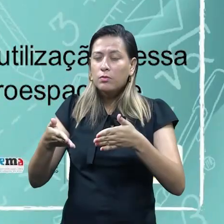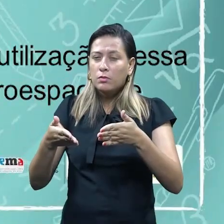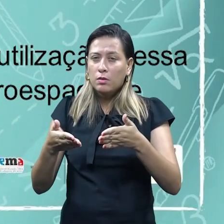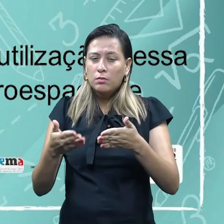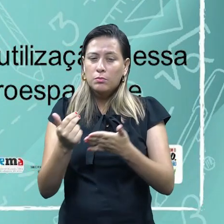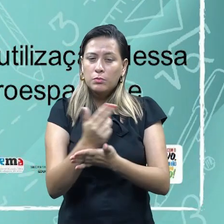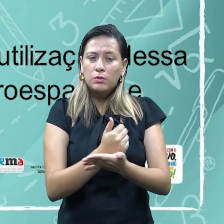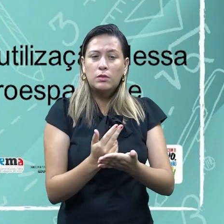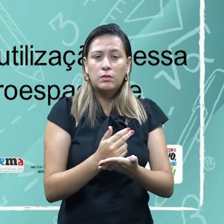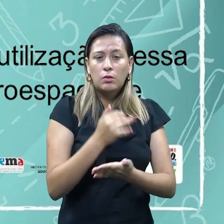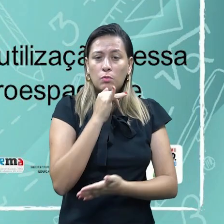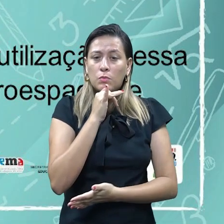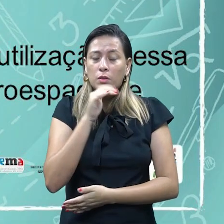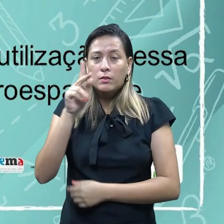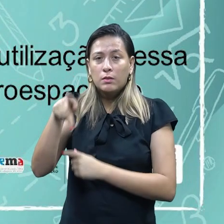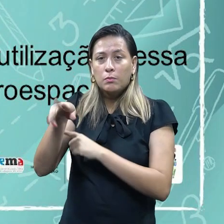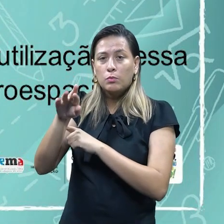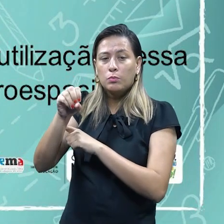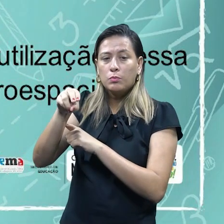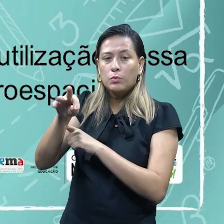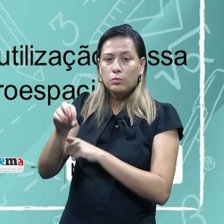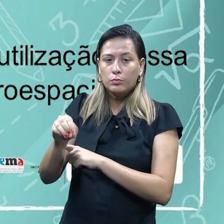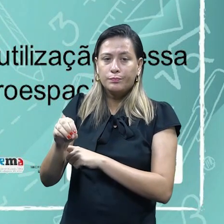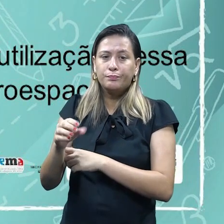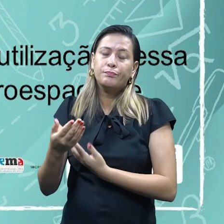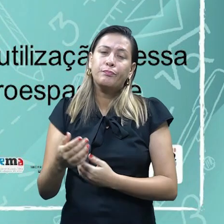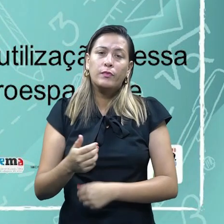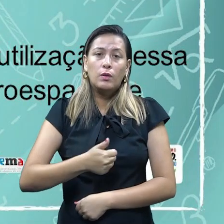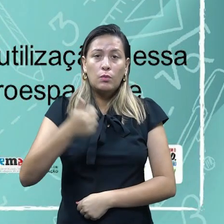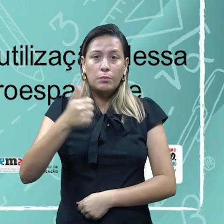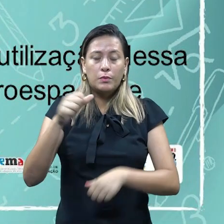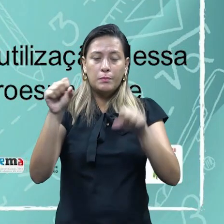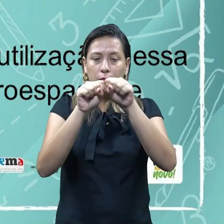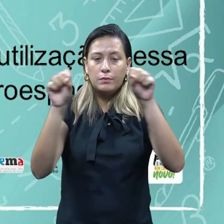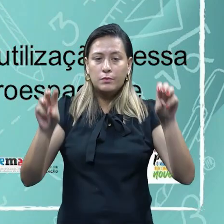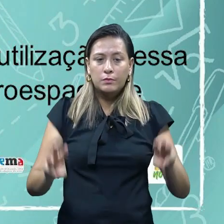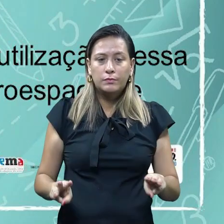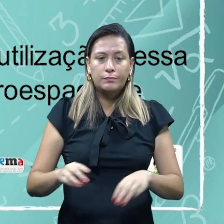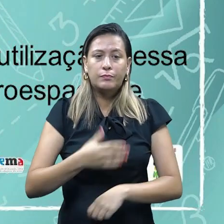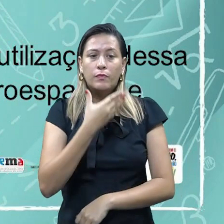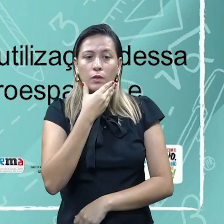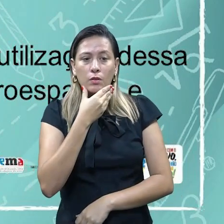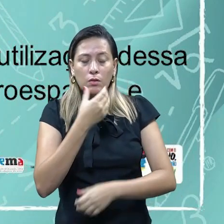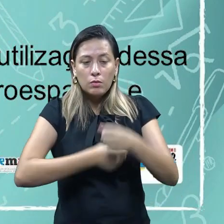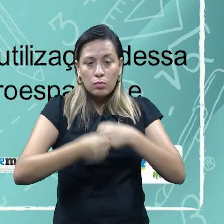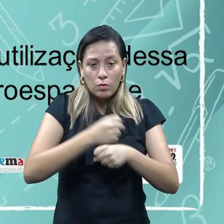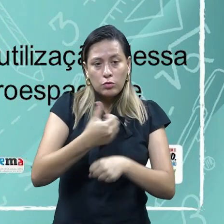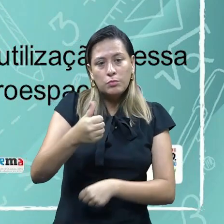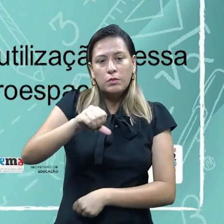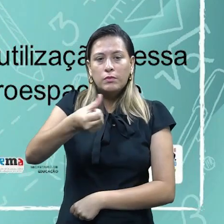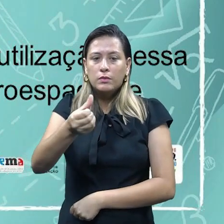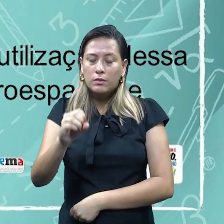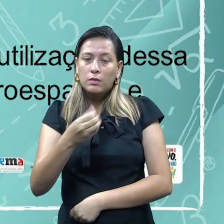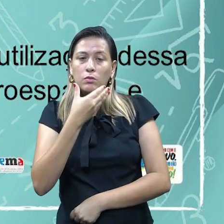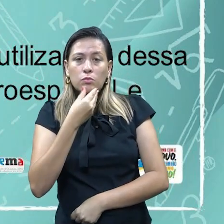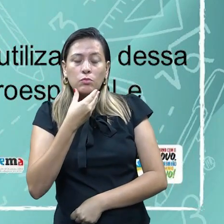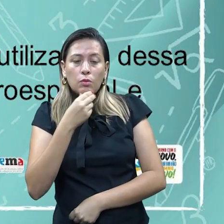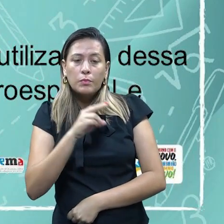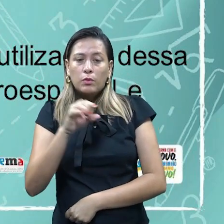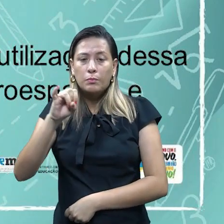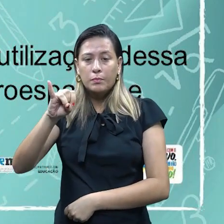Pronto. O primeiro software, em 1960, Ivan Sterland, PhD